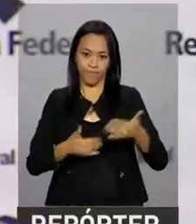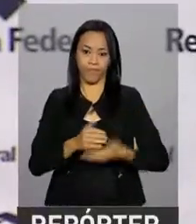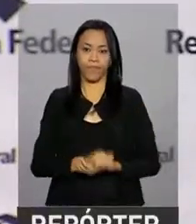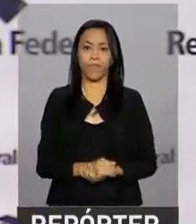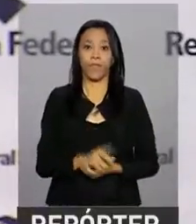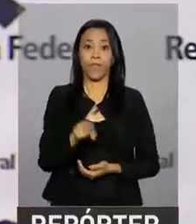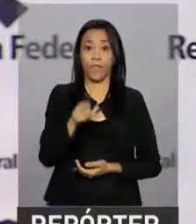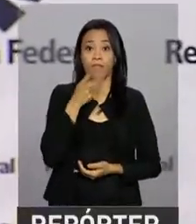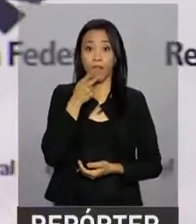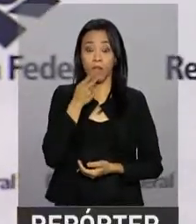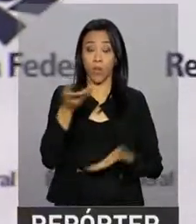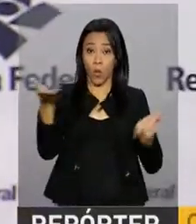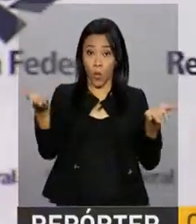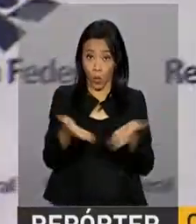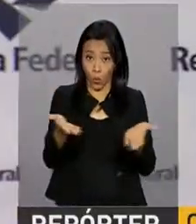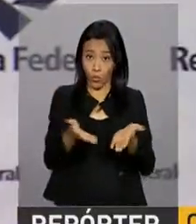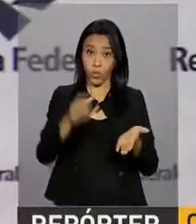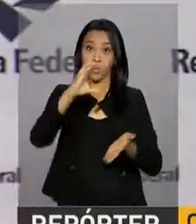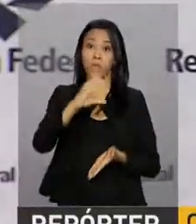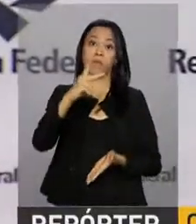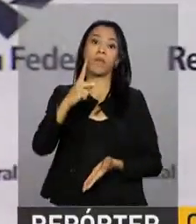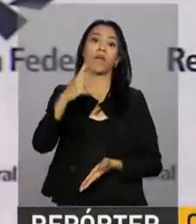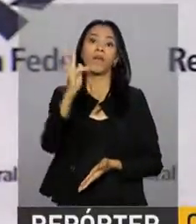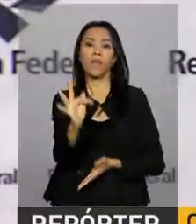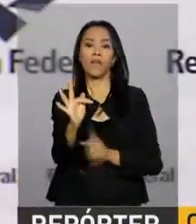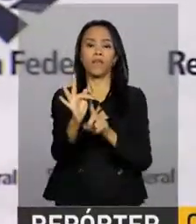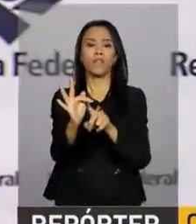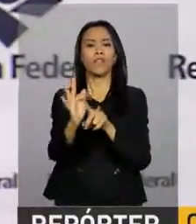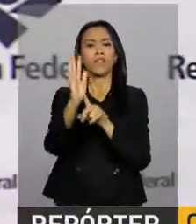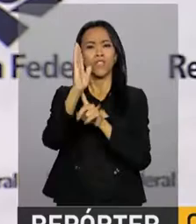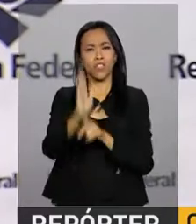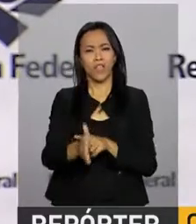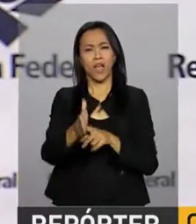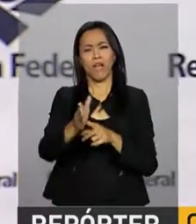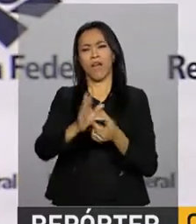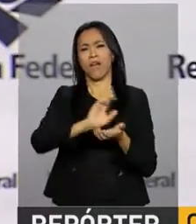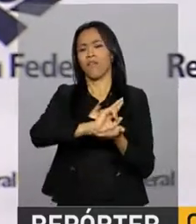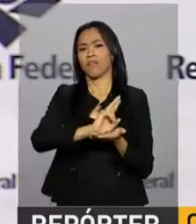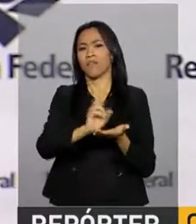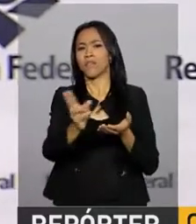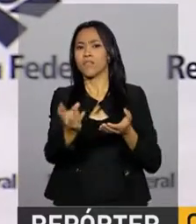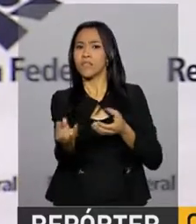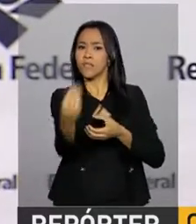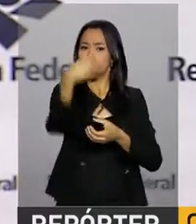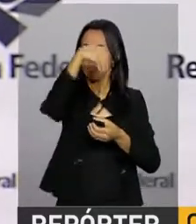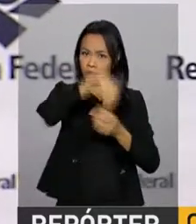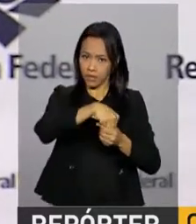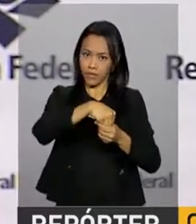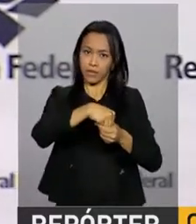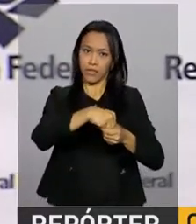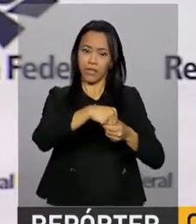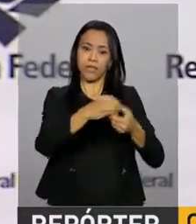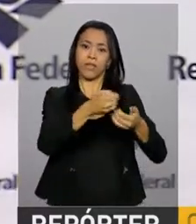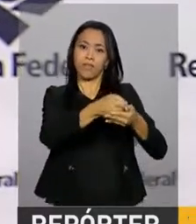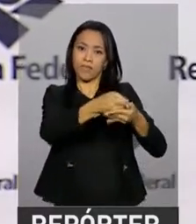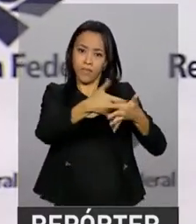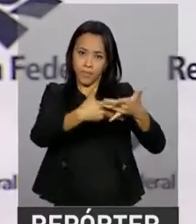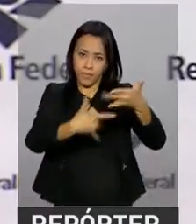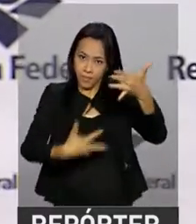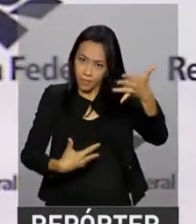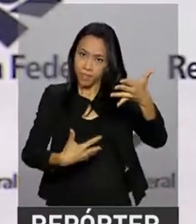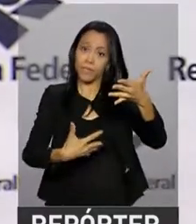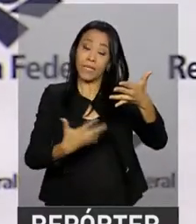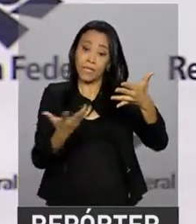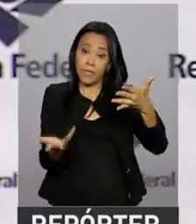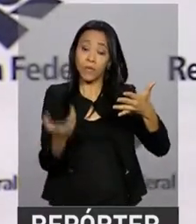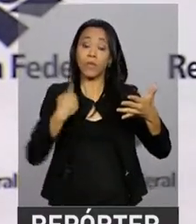Hoje o CPF ele foi incorporado dentro de vários processos de cidadania, por exercício de cidadania,